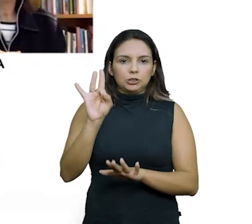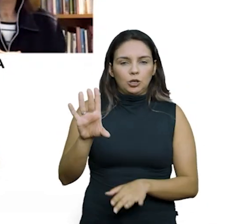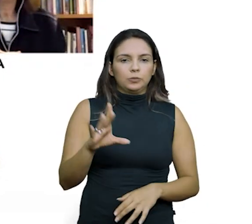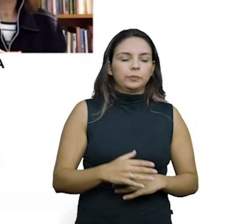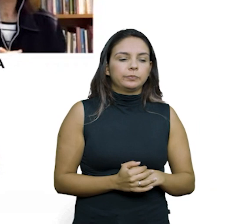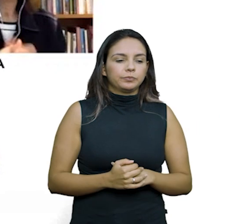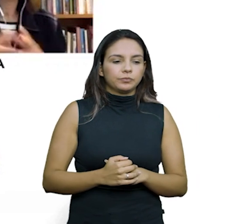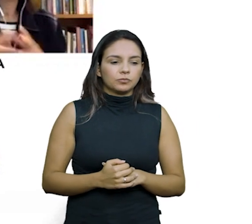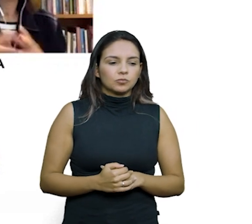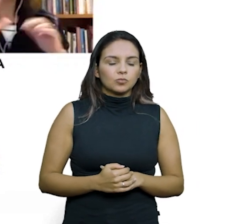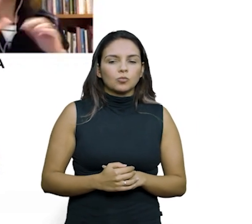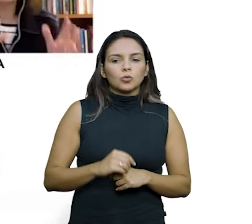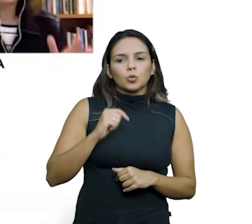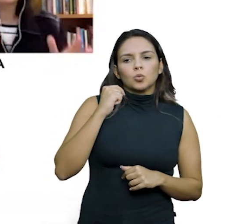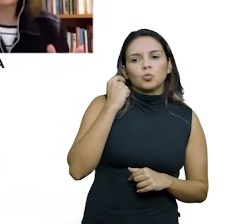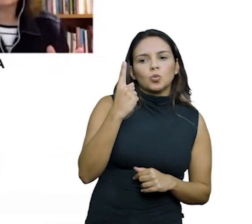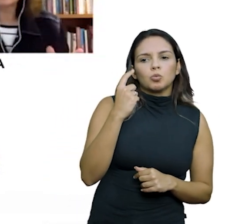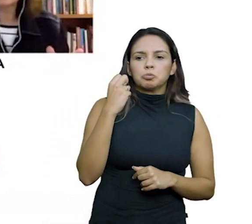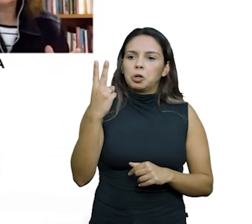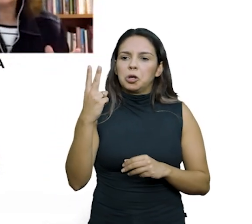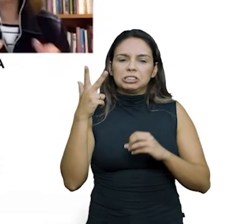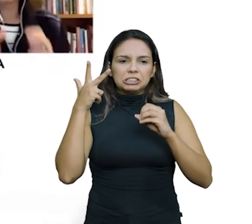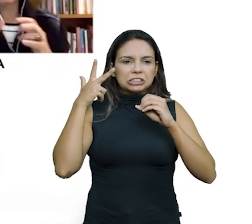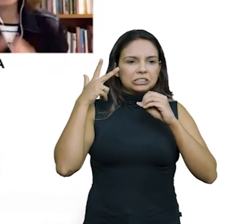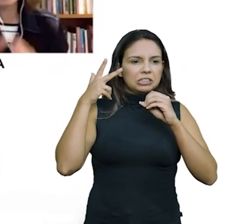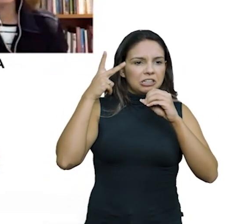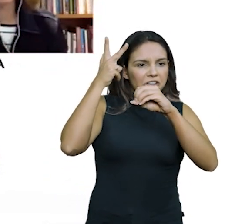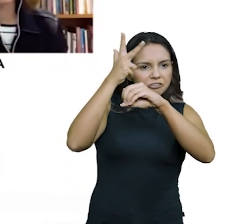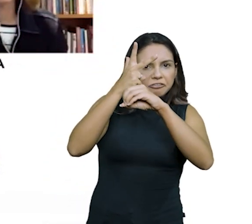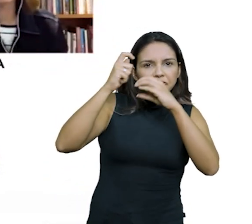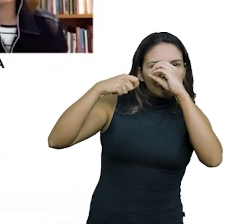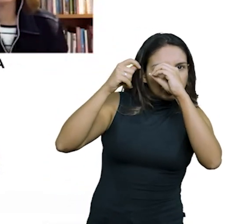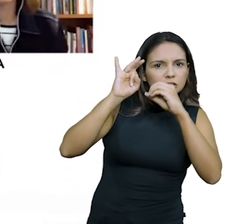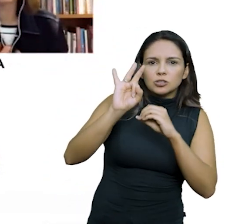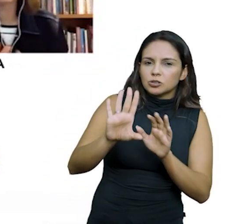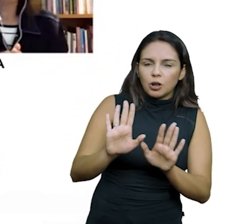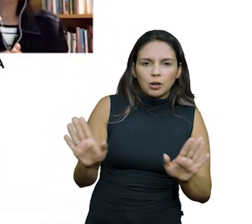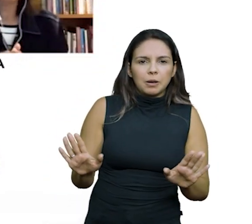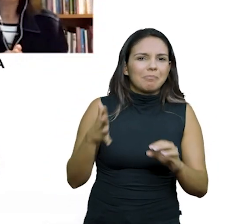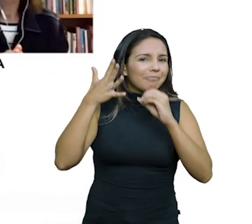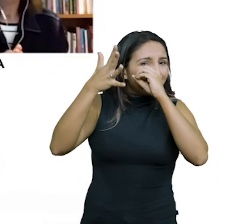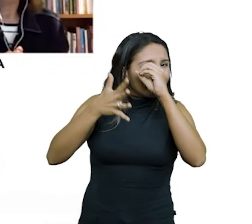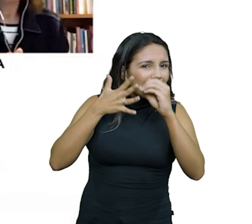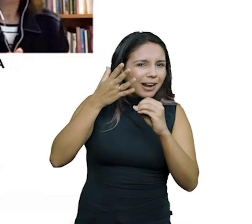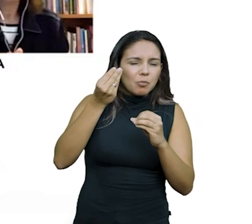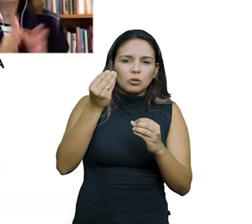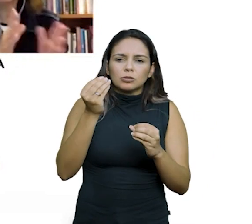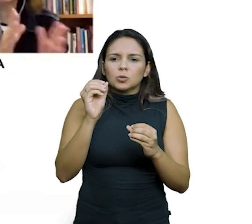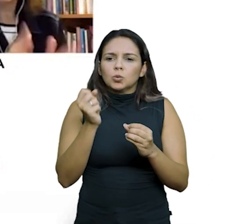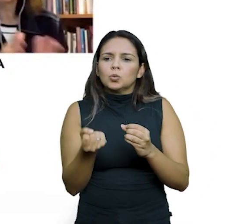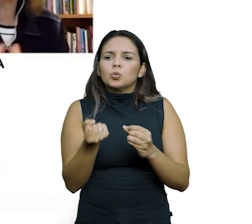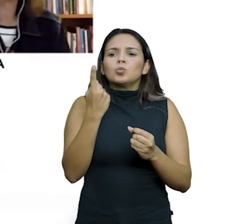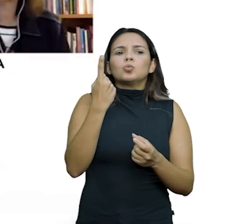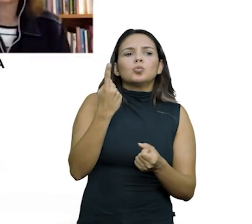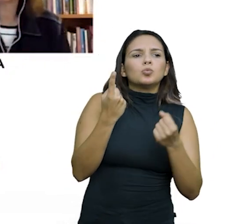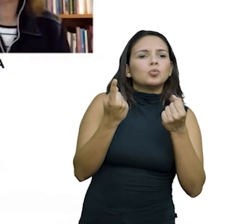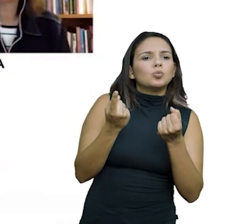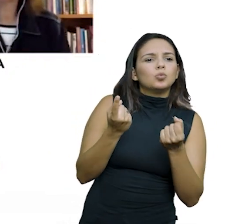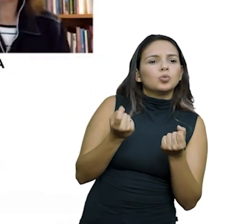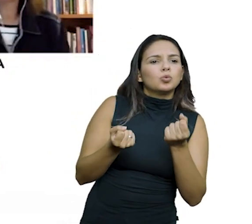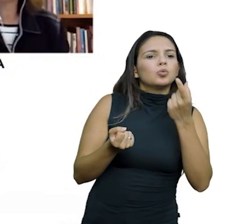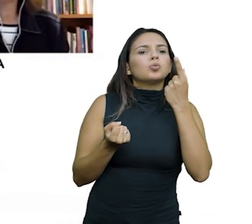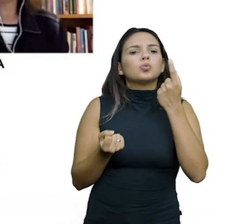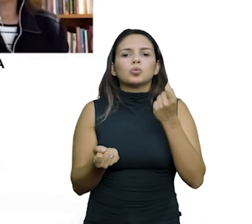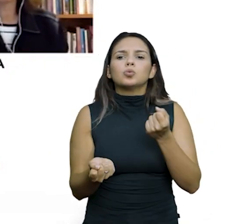e gravar um ou outro vídeo, vou fazer as palestras online, mas tudo muito dosado,